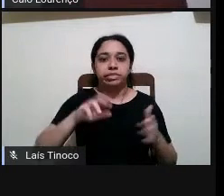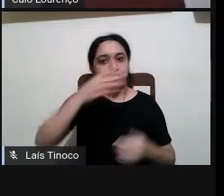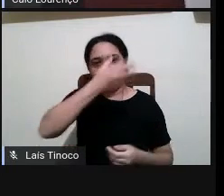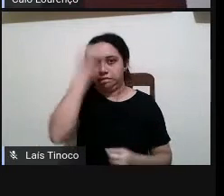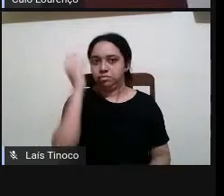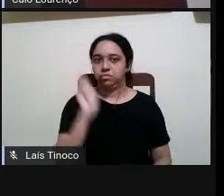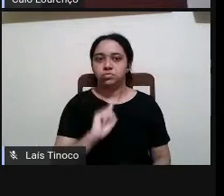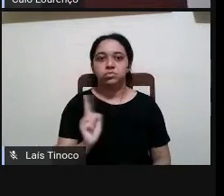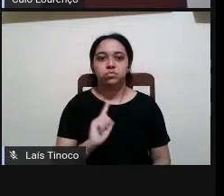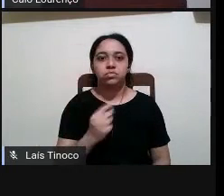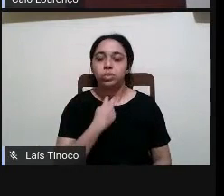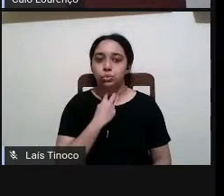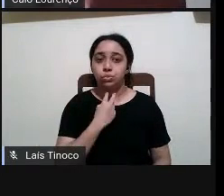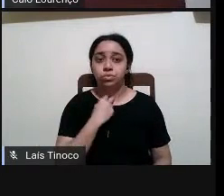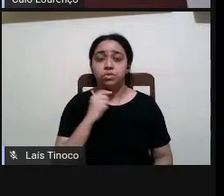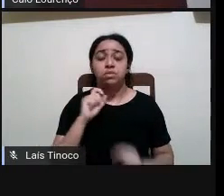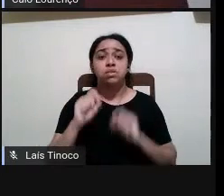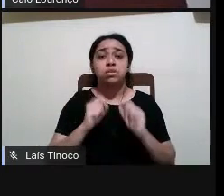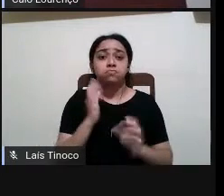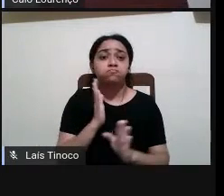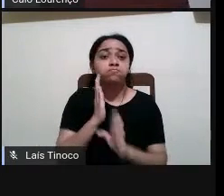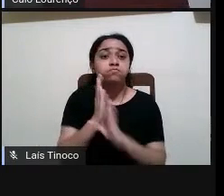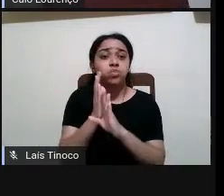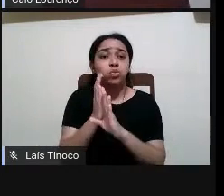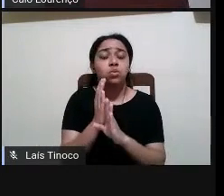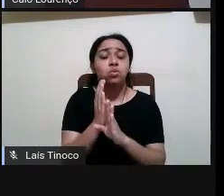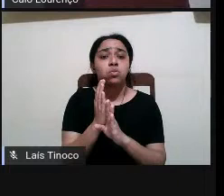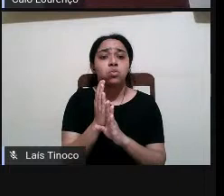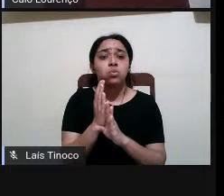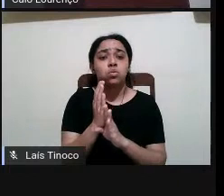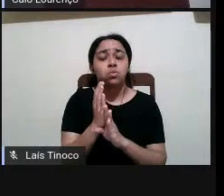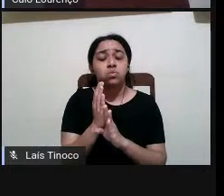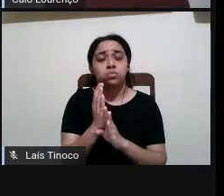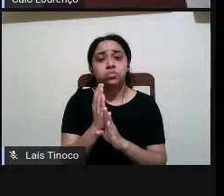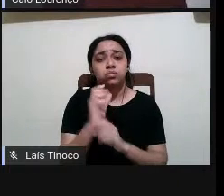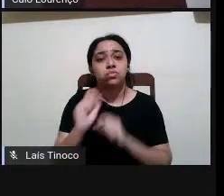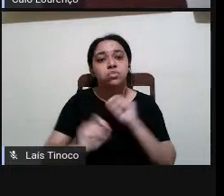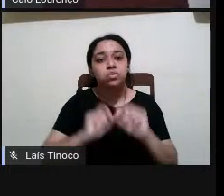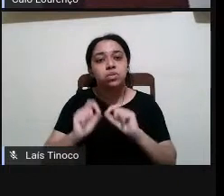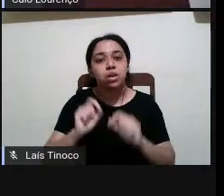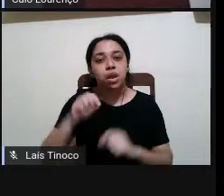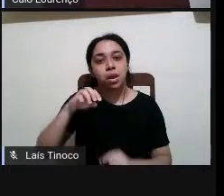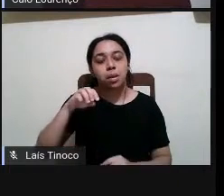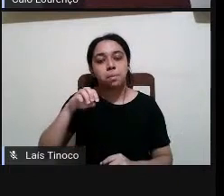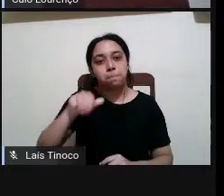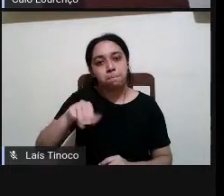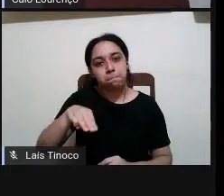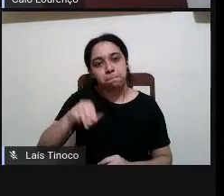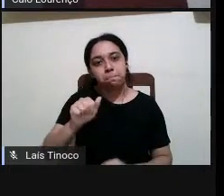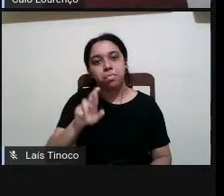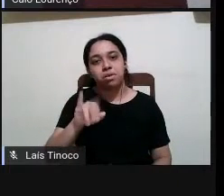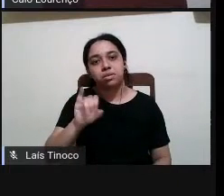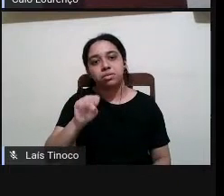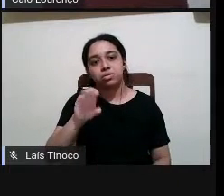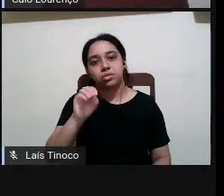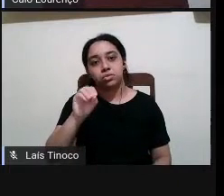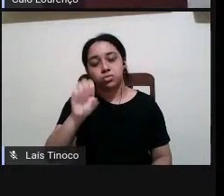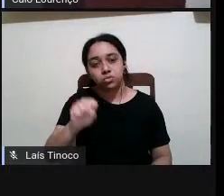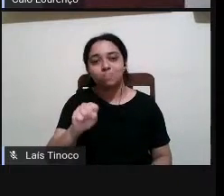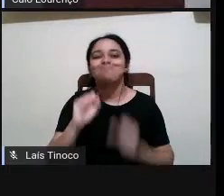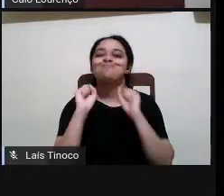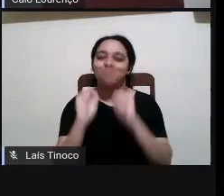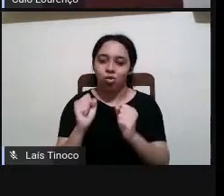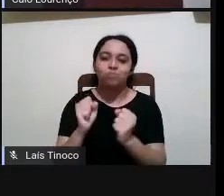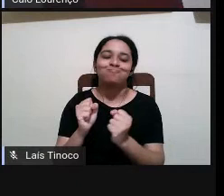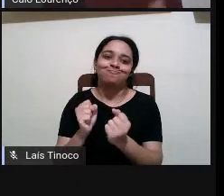e identificar que o consumo também de mariscos pode ser uma via para ingestão de microplástico.